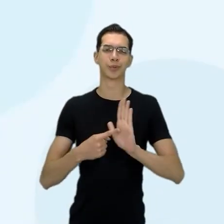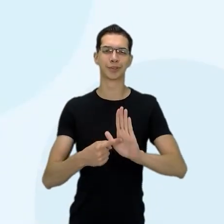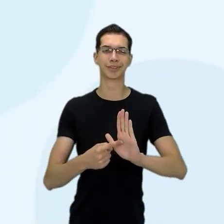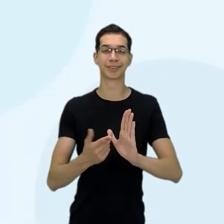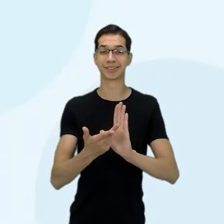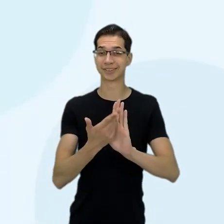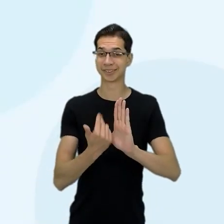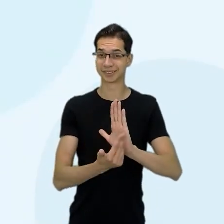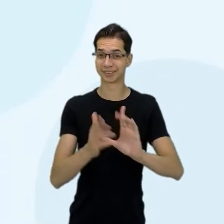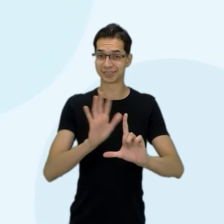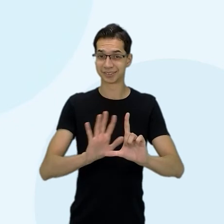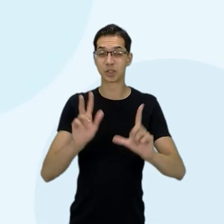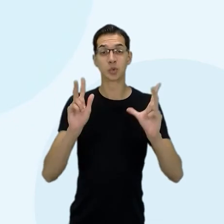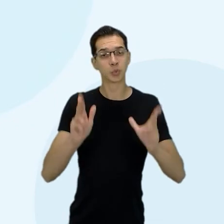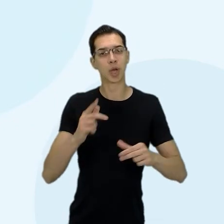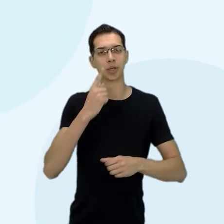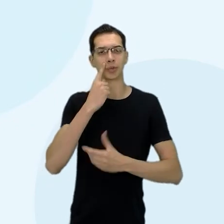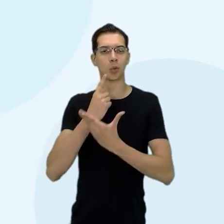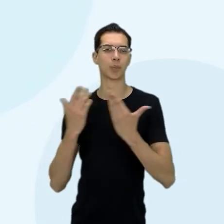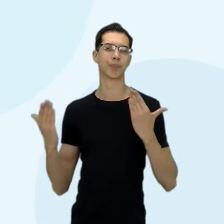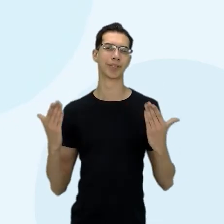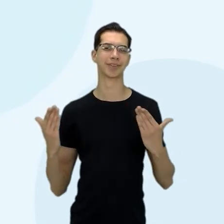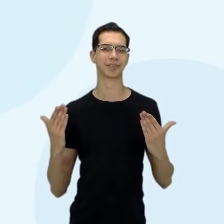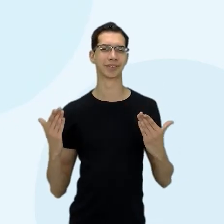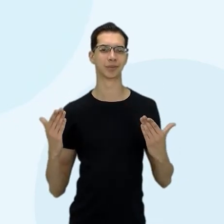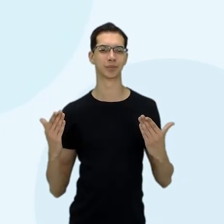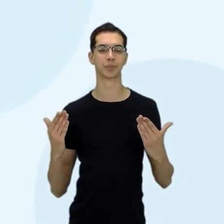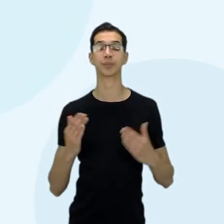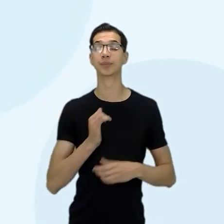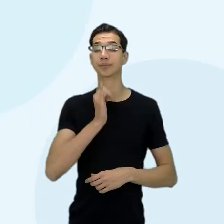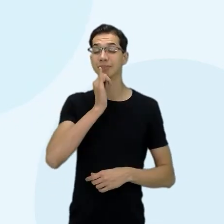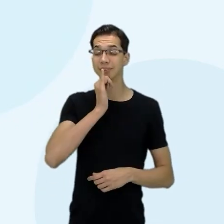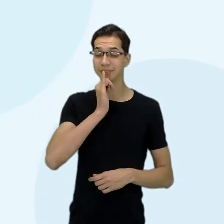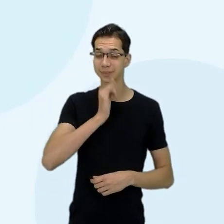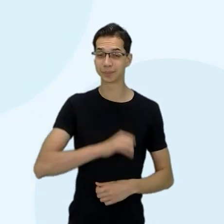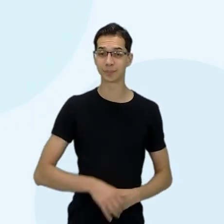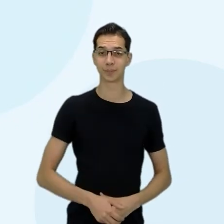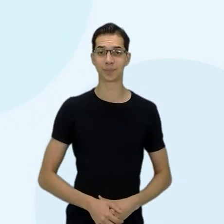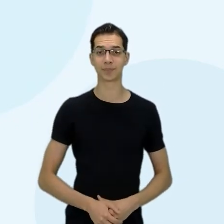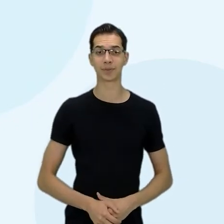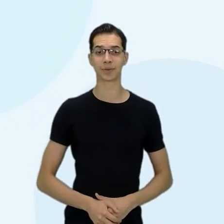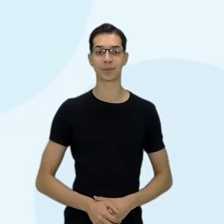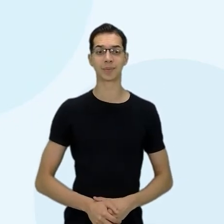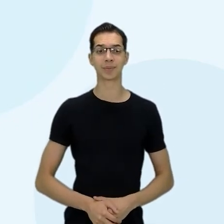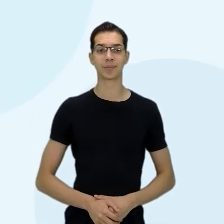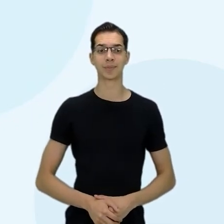Ó? Se você tem uma velocidade aqui, ó, né?